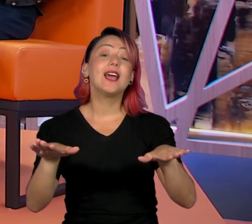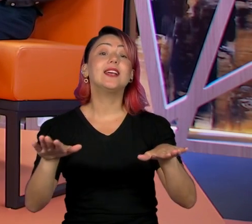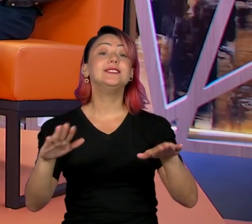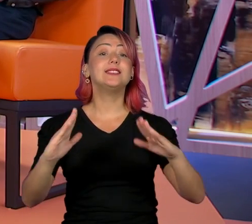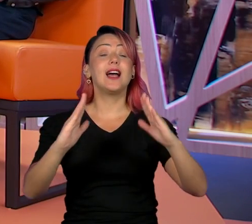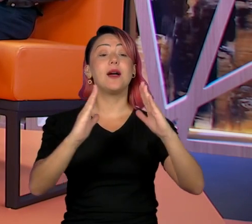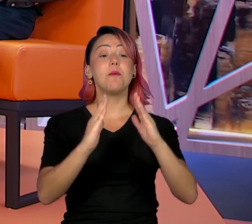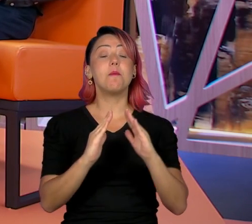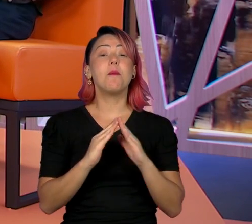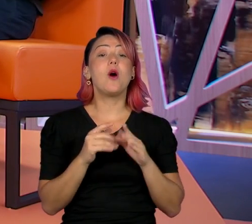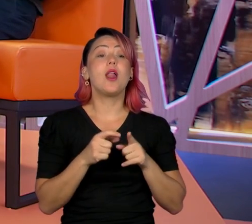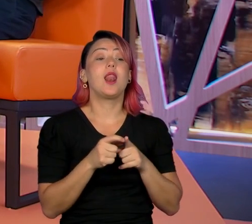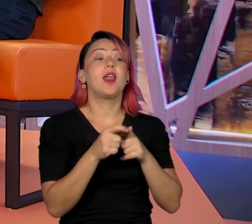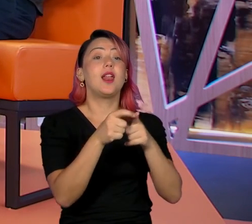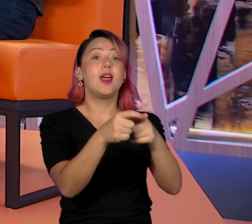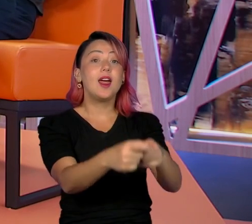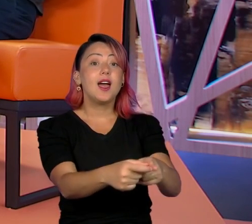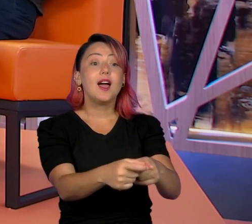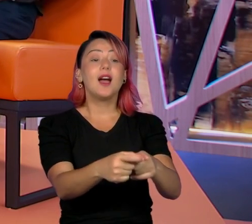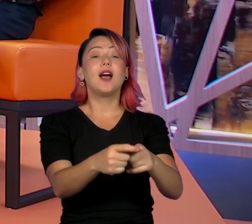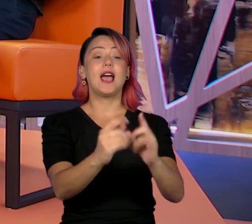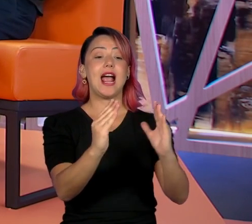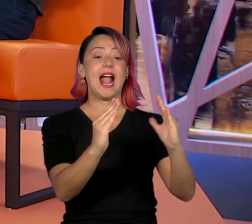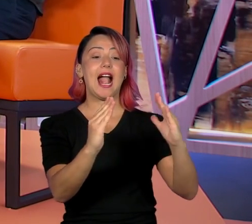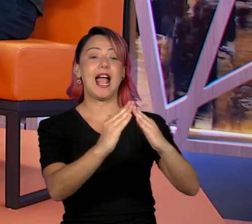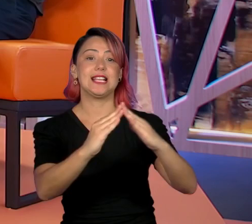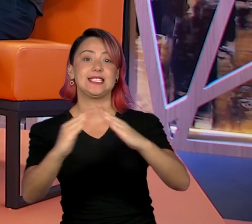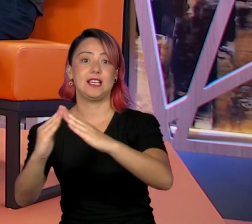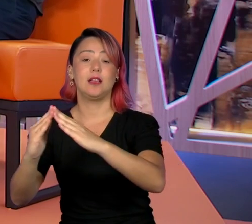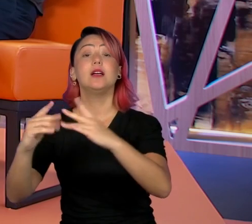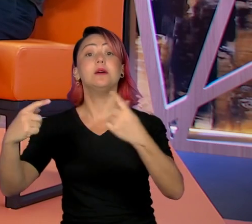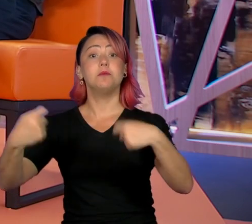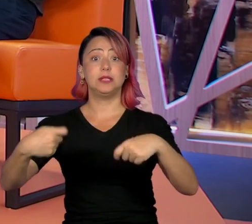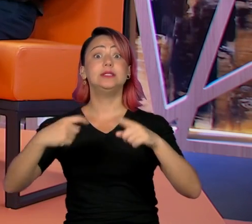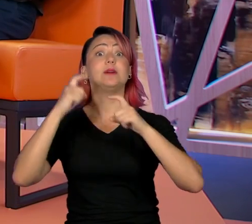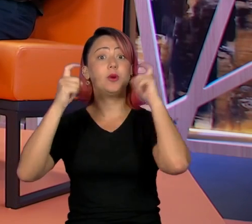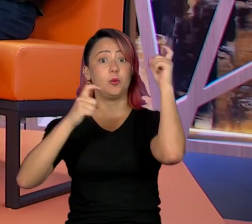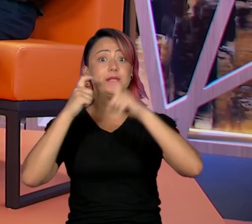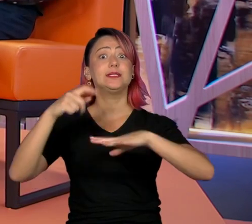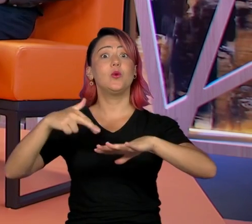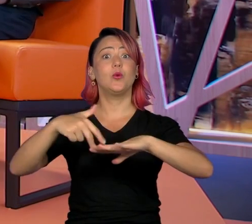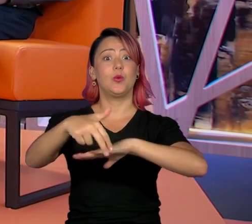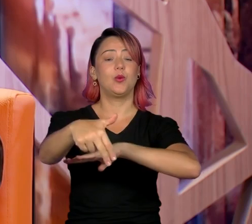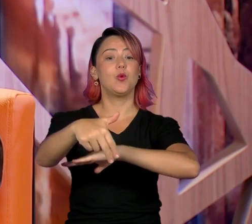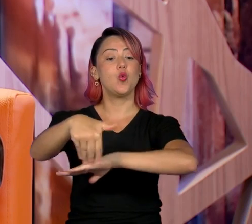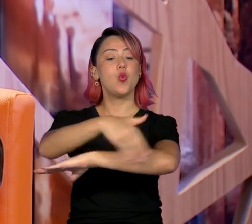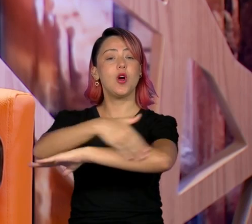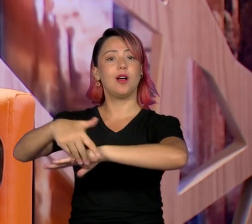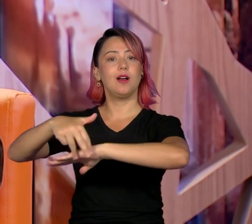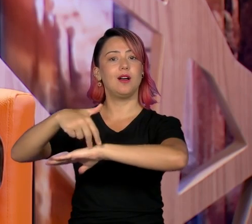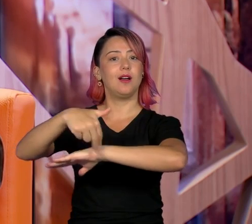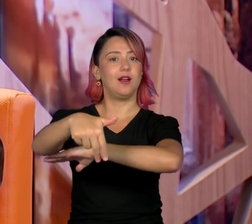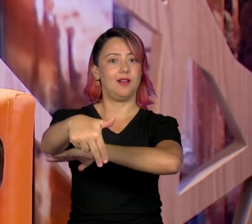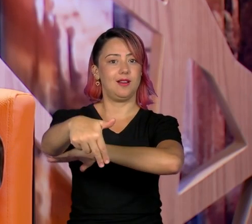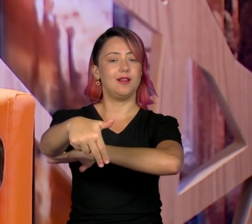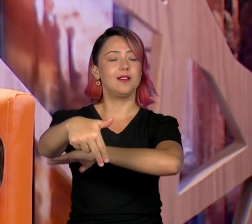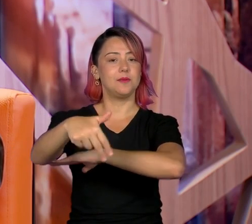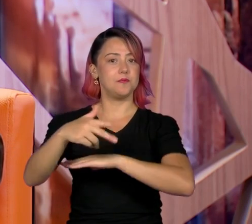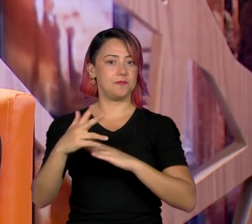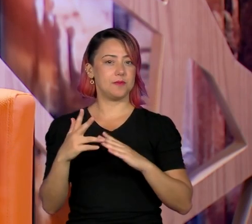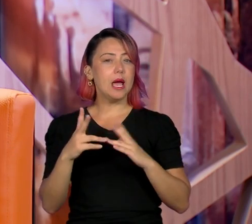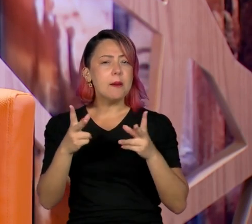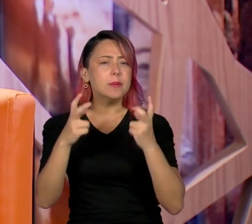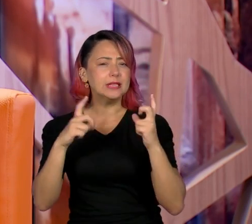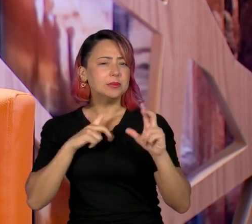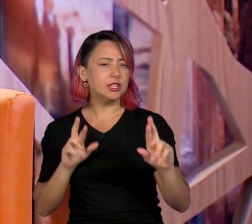contextos em que a própria preocupação, a preocupação com a própria segurança já é colocada como uma prioridade.